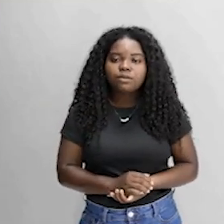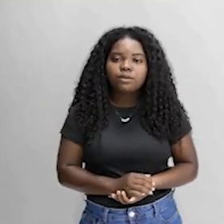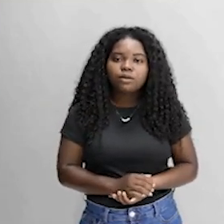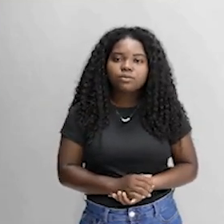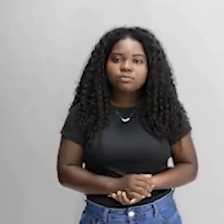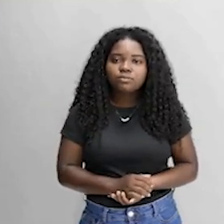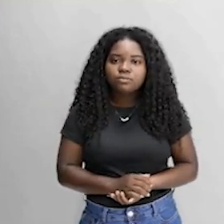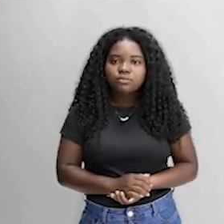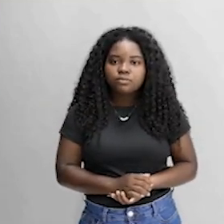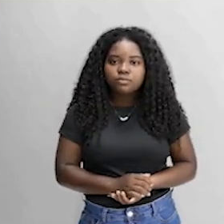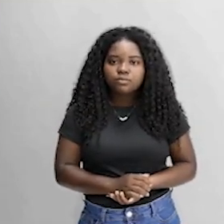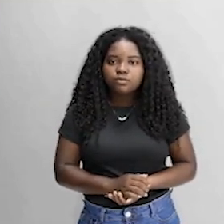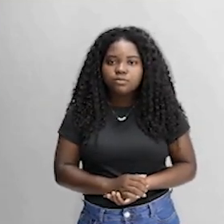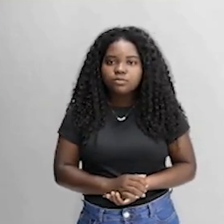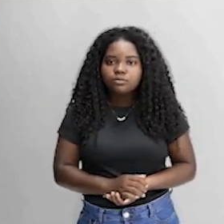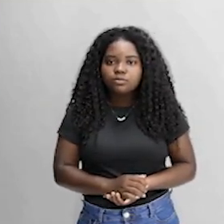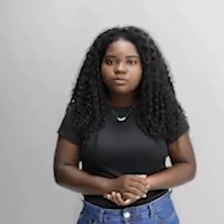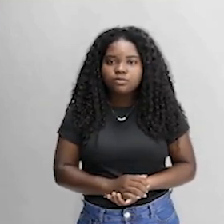concluir